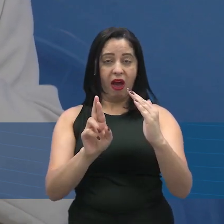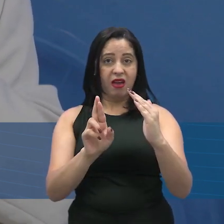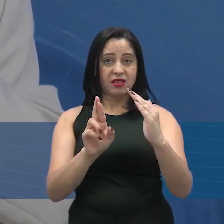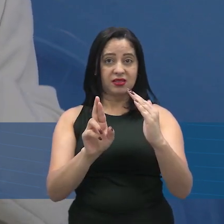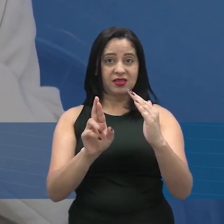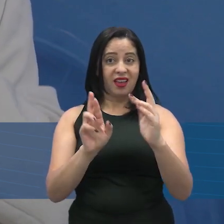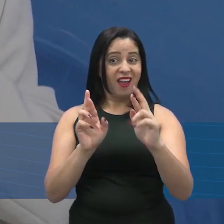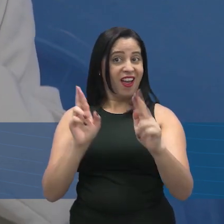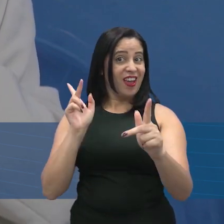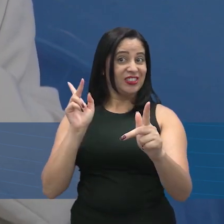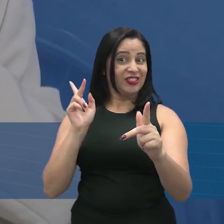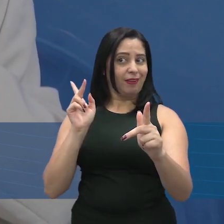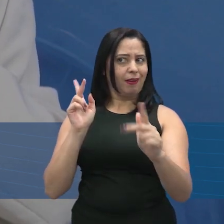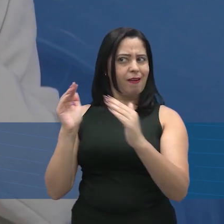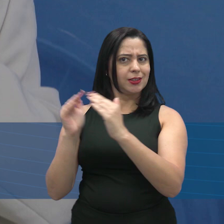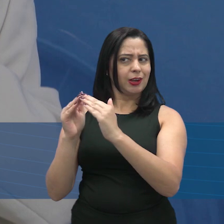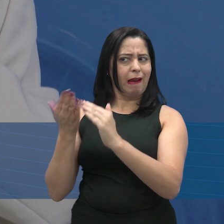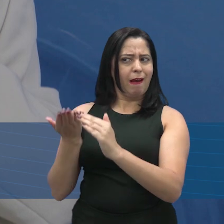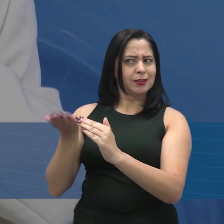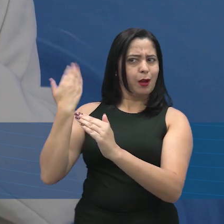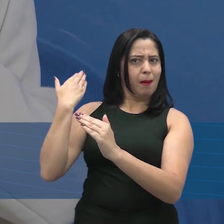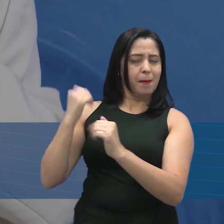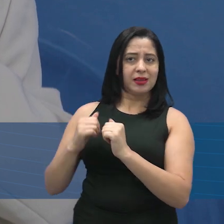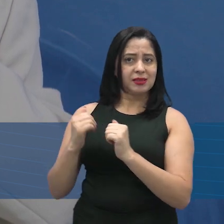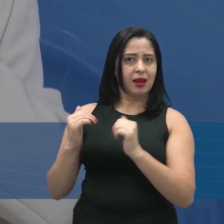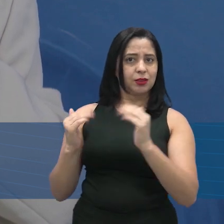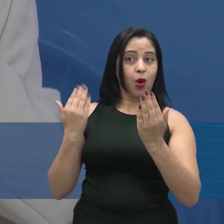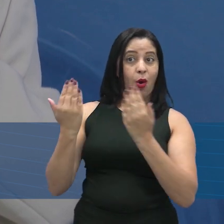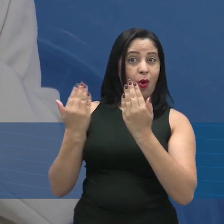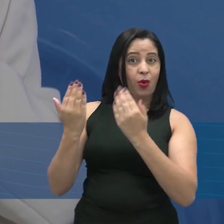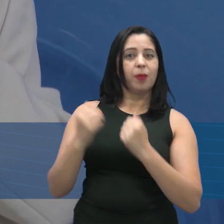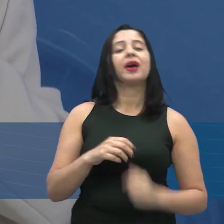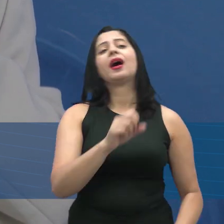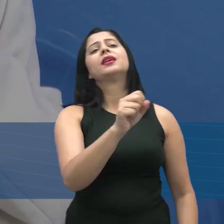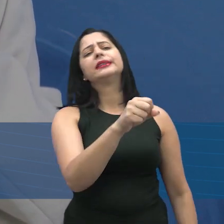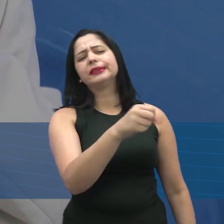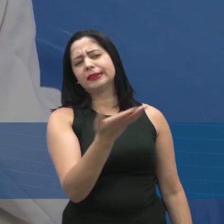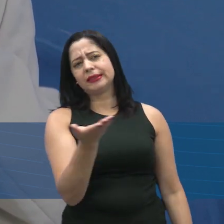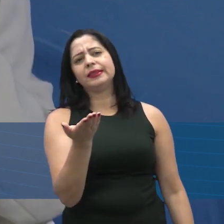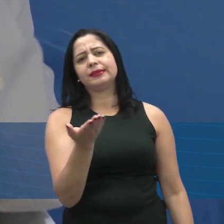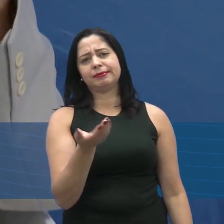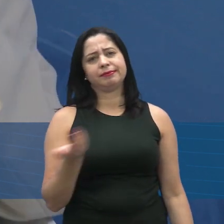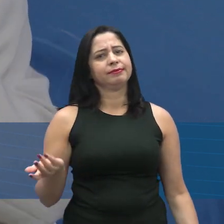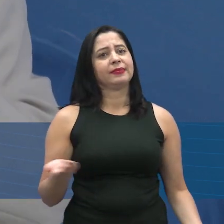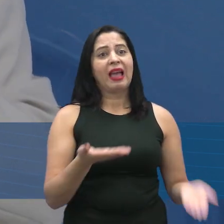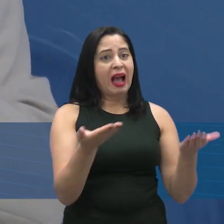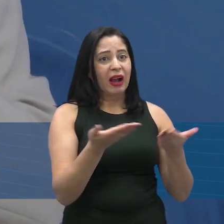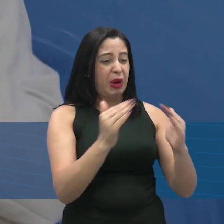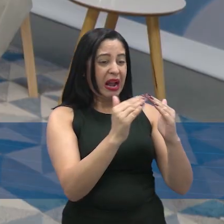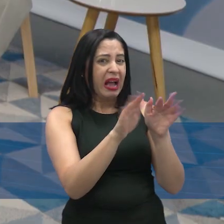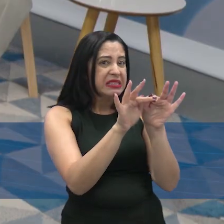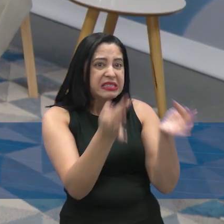imóvel guardado a proporção, né, de R$500 mil lá atrás. Quase um imóvel 2 de décadas luxo, né? atrás. Hoje, não, hoje é um imóvel básico.